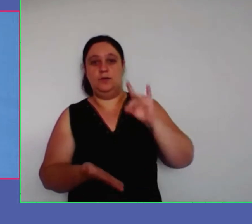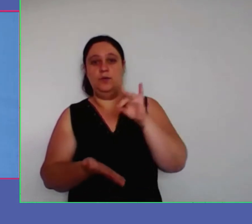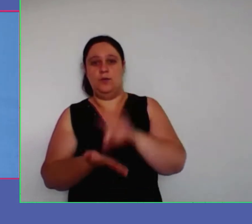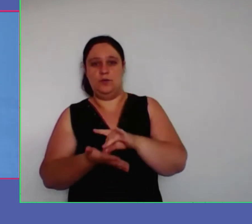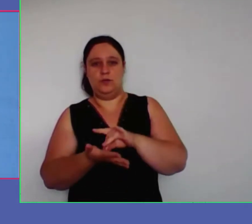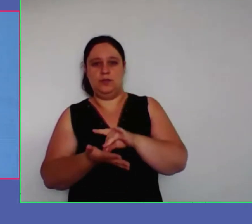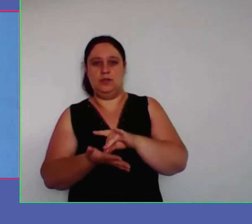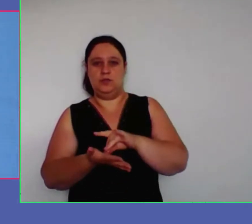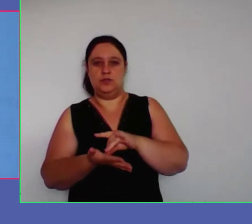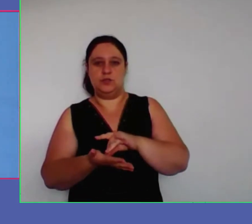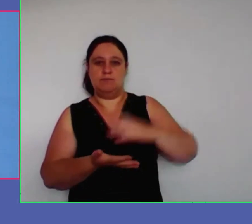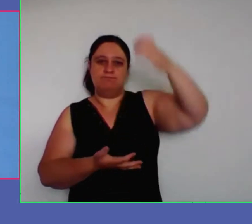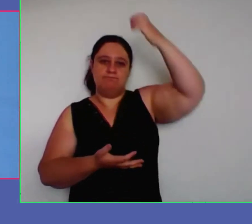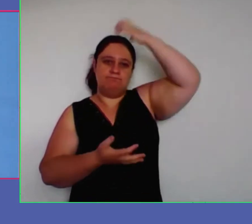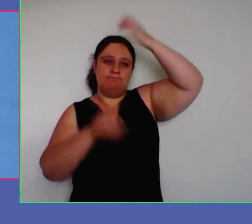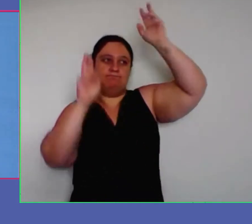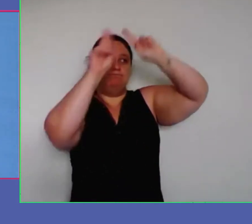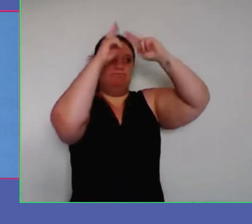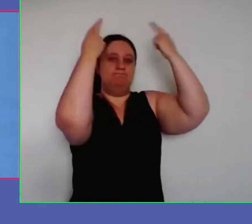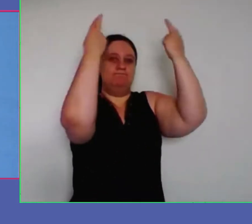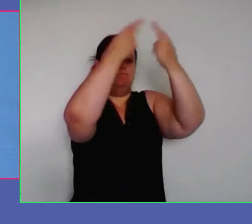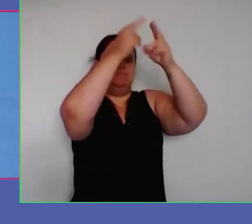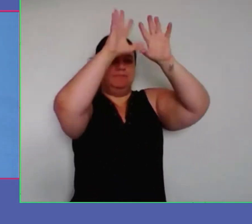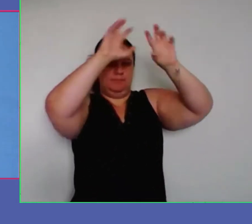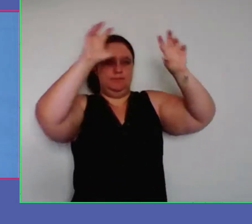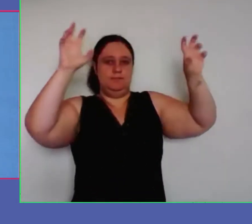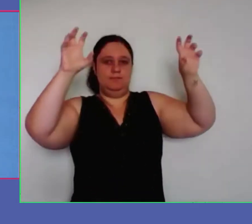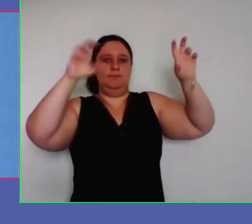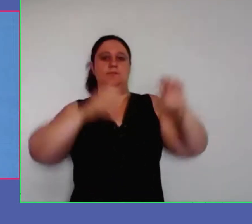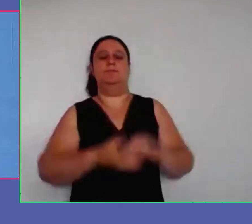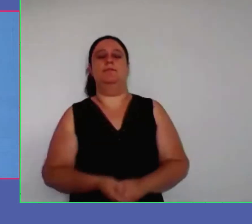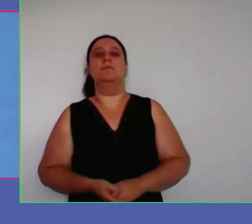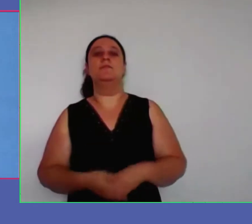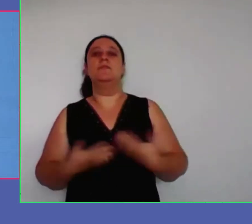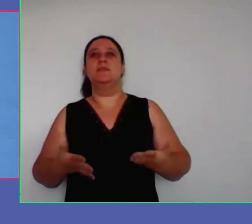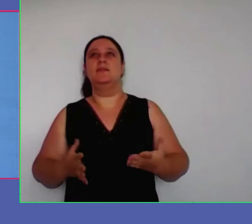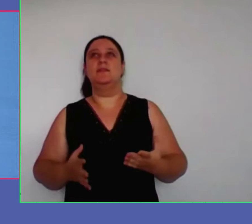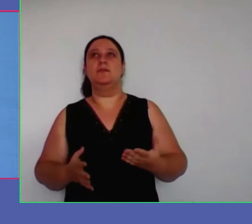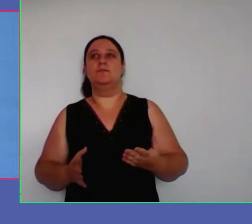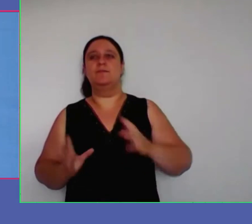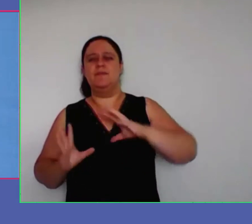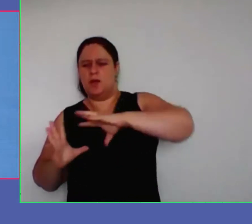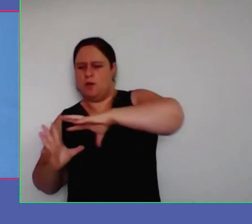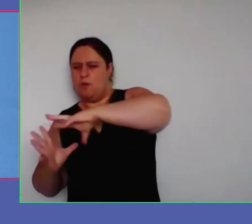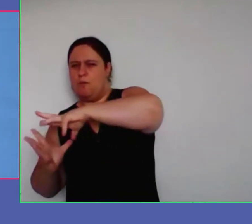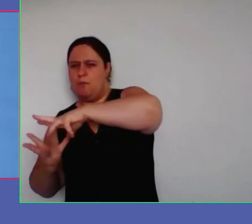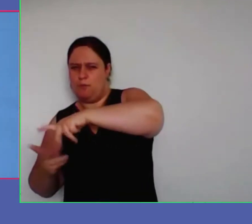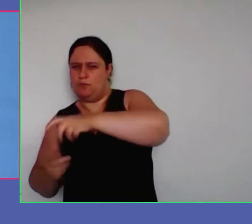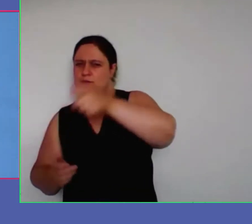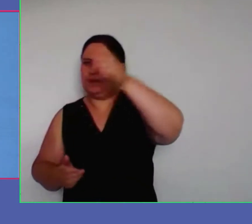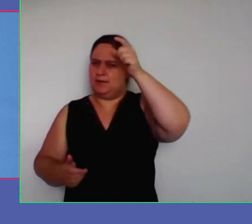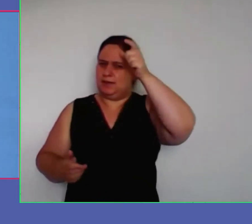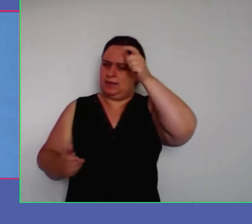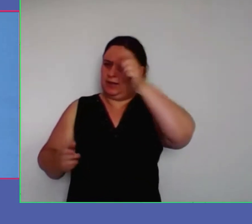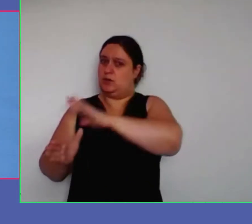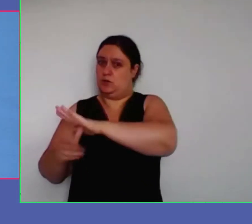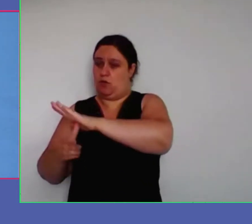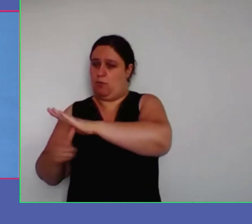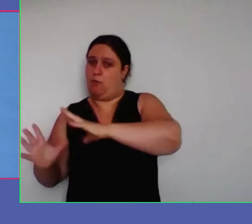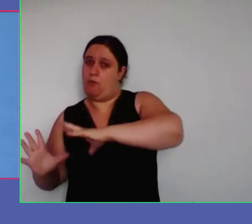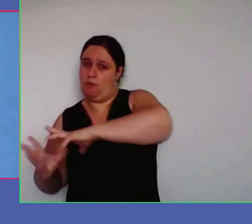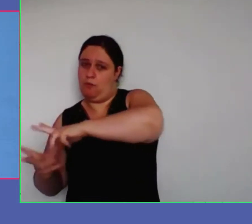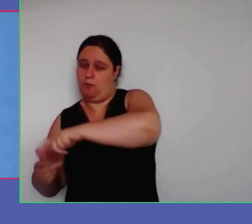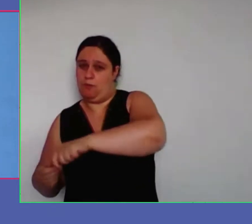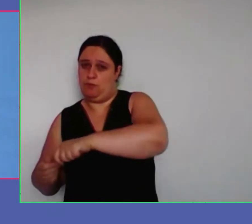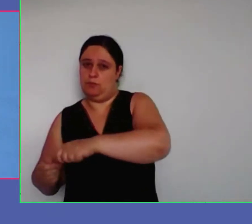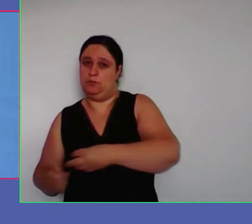dos céus. Esse mundo foi usurpado por Satanás, que introduziu o pecado no homem através